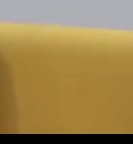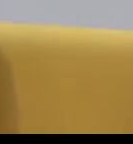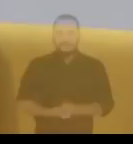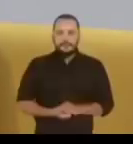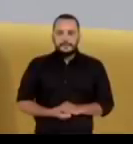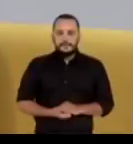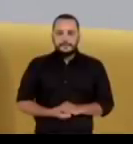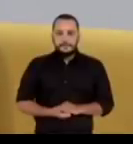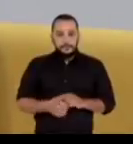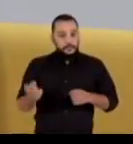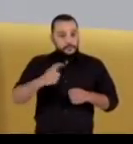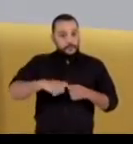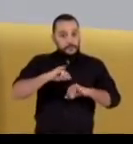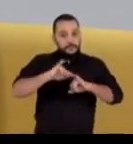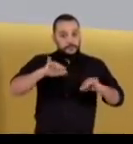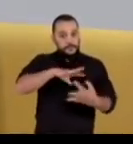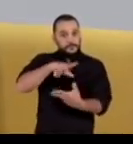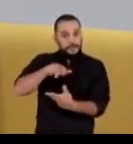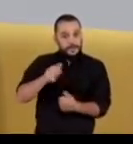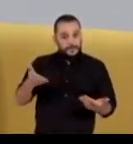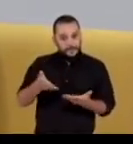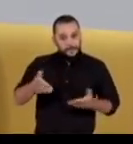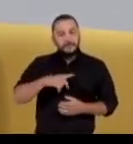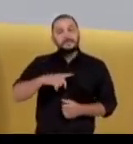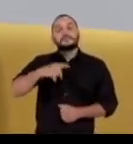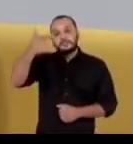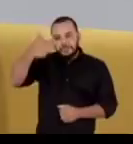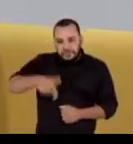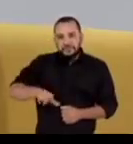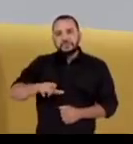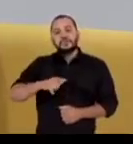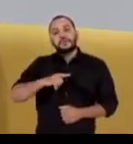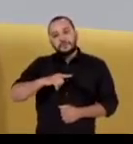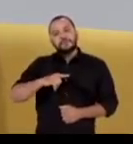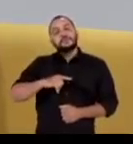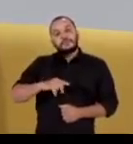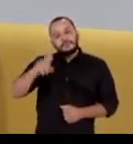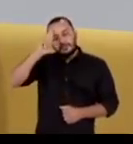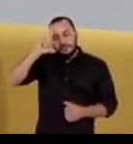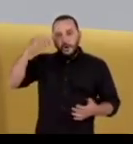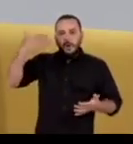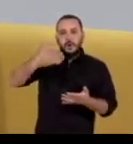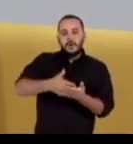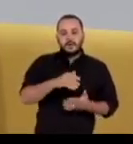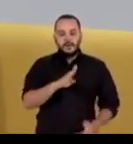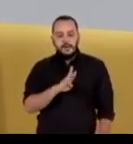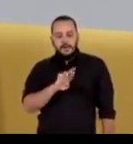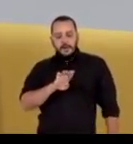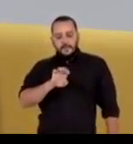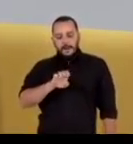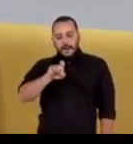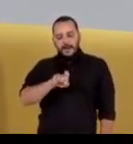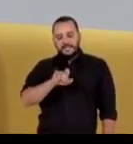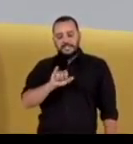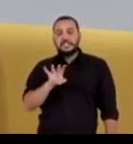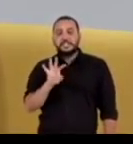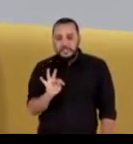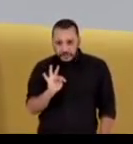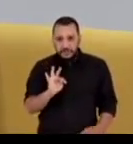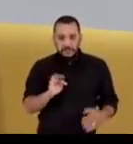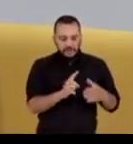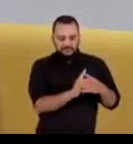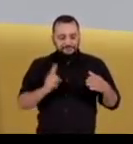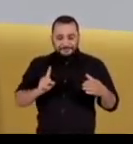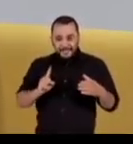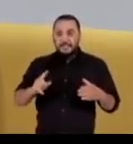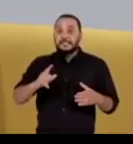A gente volta com as notícias internacionais. Em mais um capítulo da novela do Brexit, um tribunal britânico começa hoje